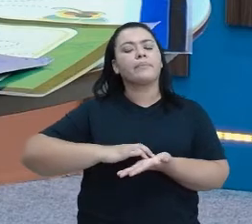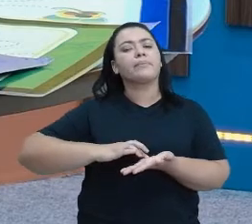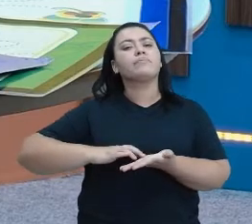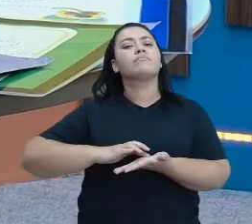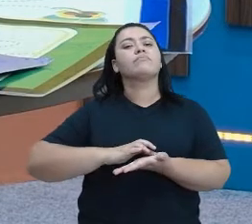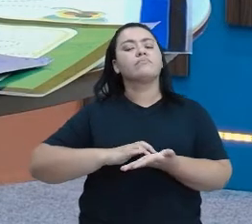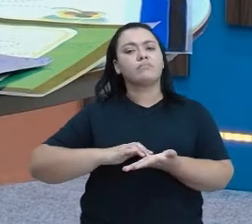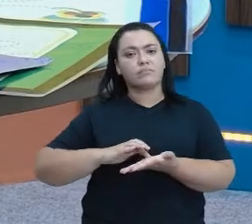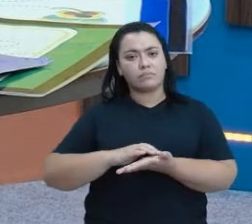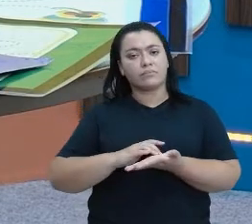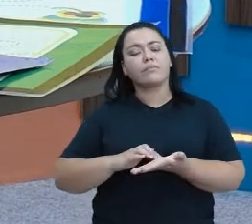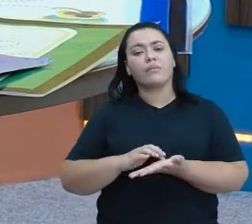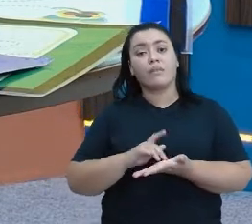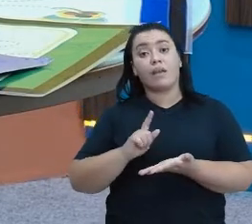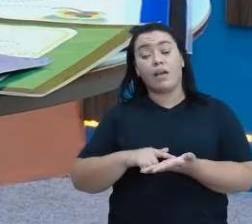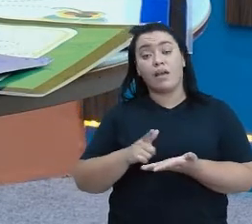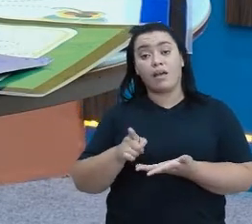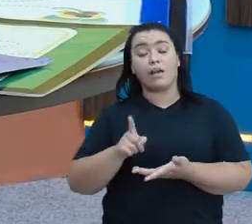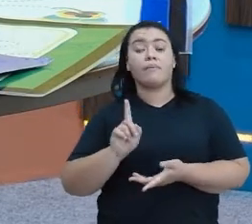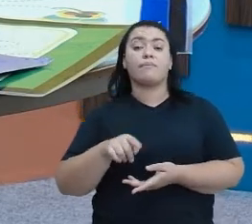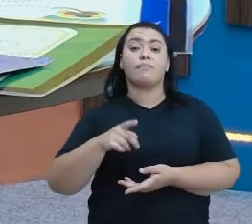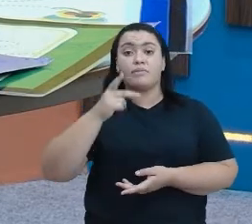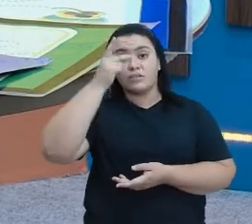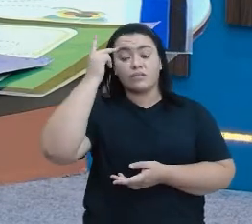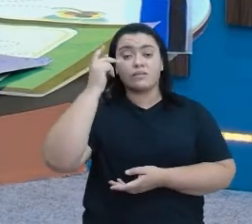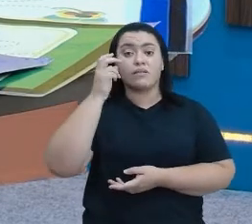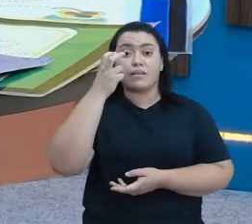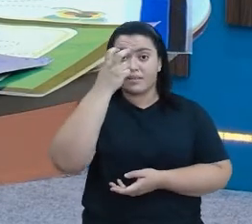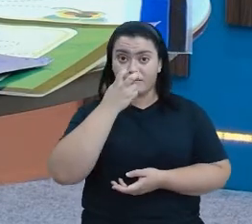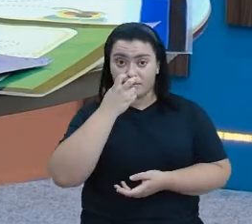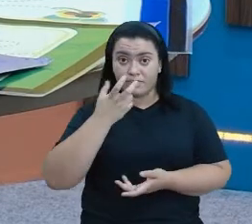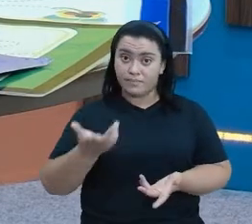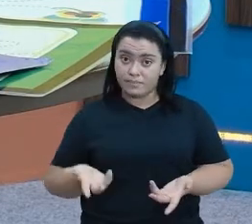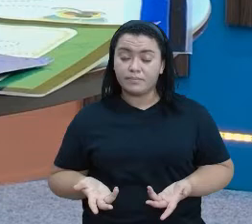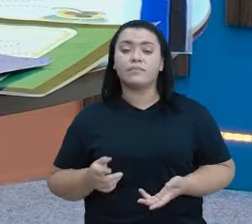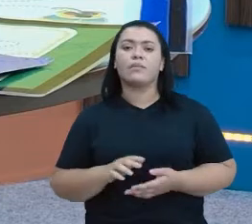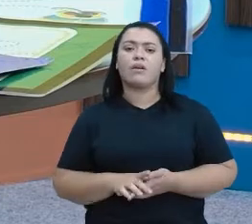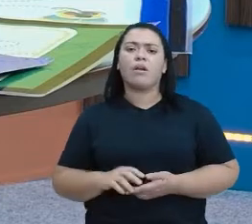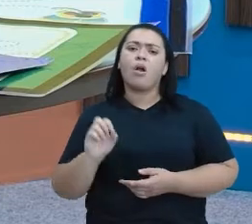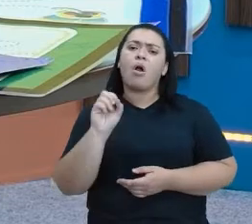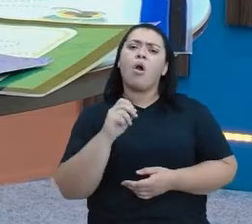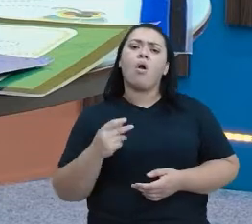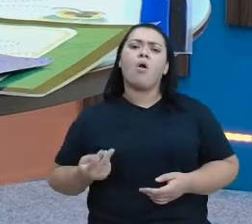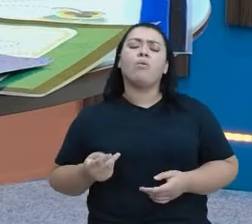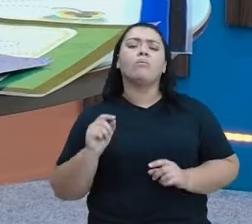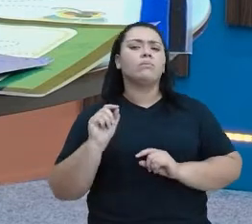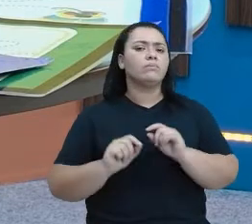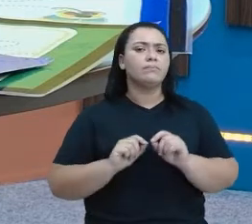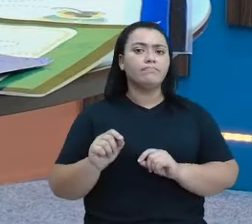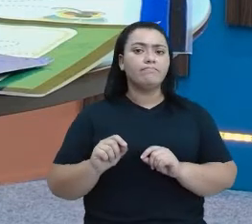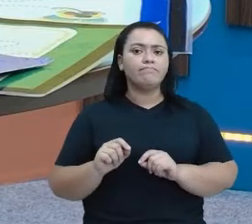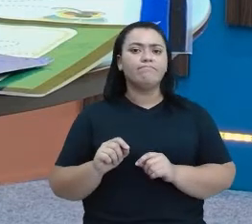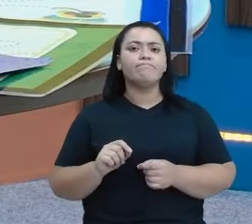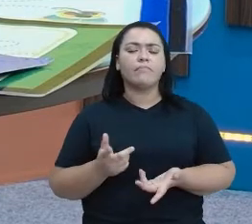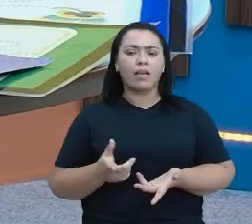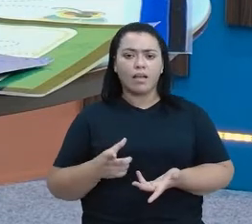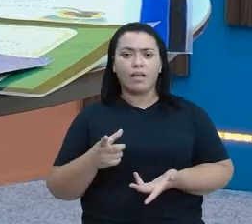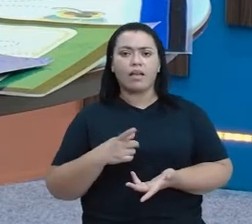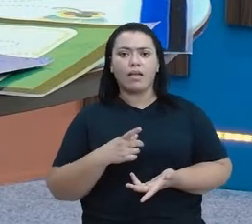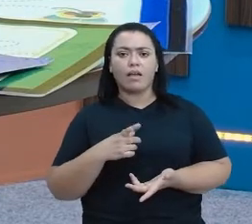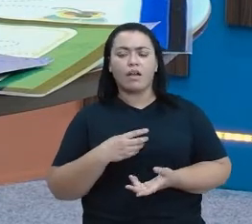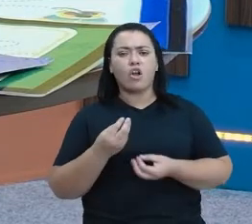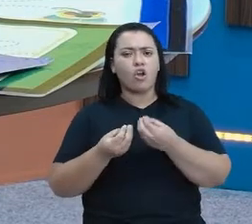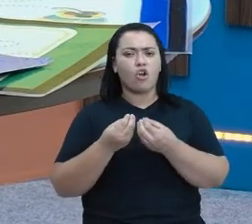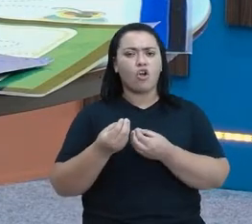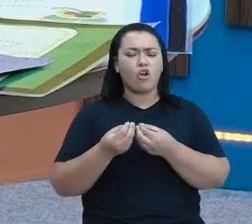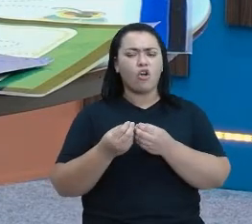alto relevo, para a pessoa com deficiência visual, o cego, ou trabalhar até mesmo o braille, como é